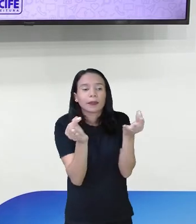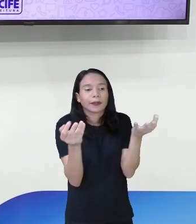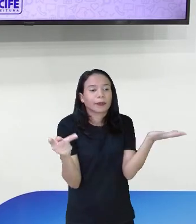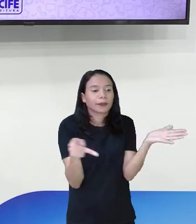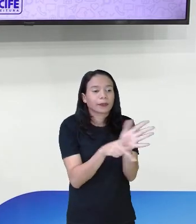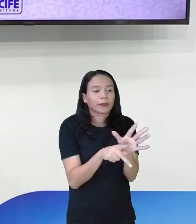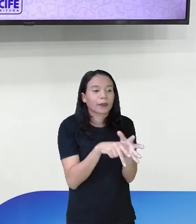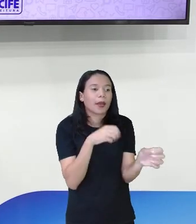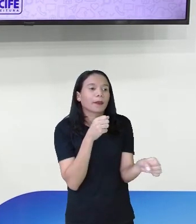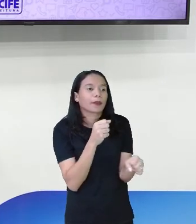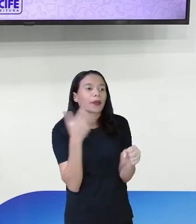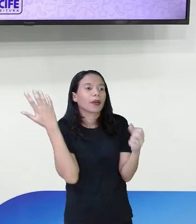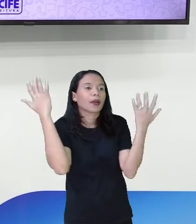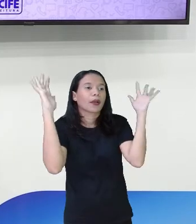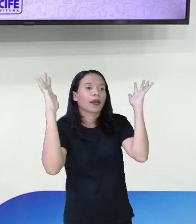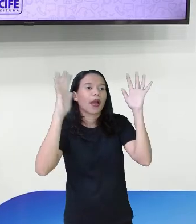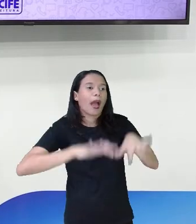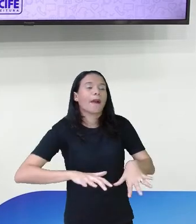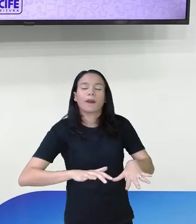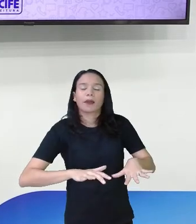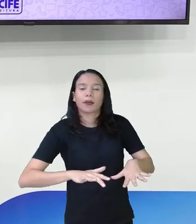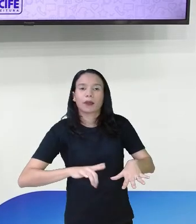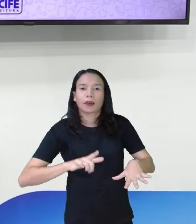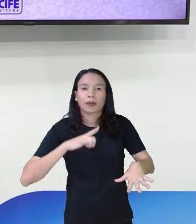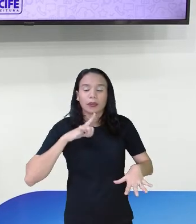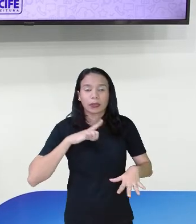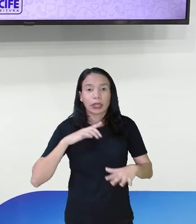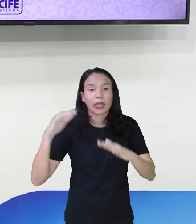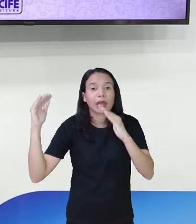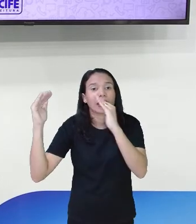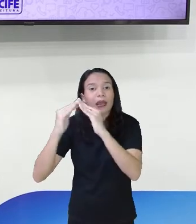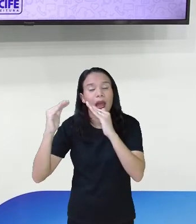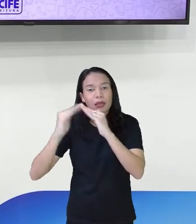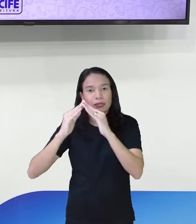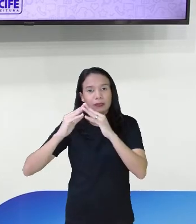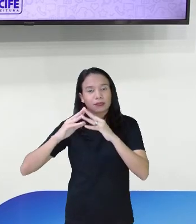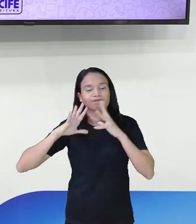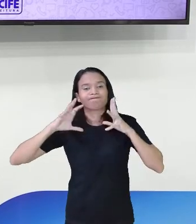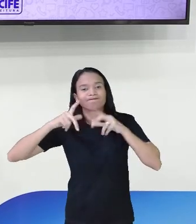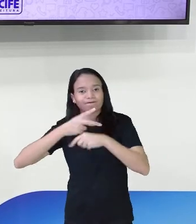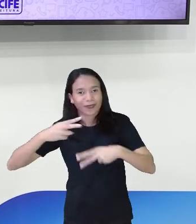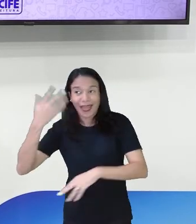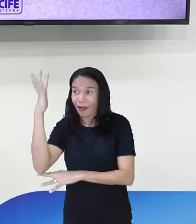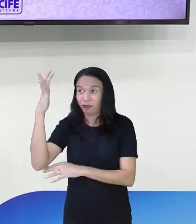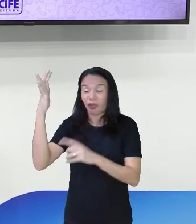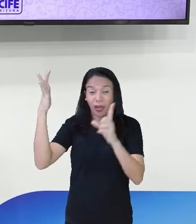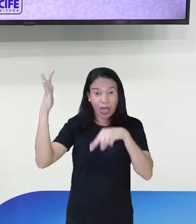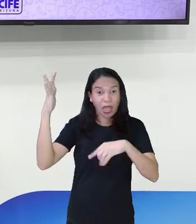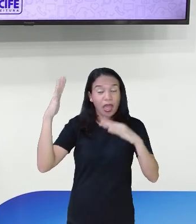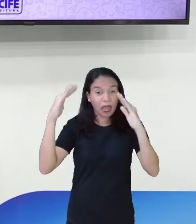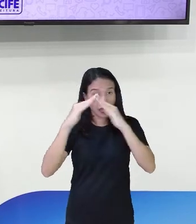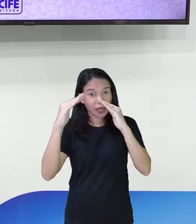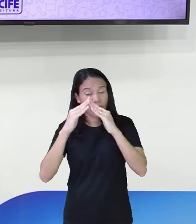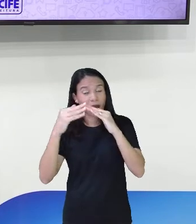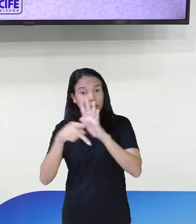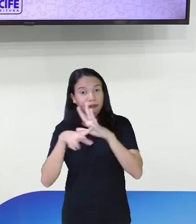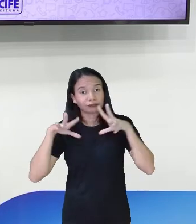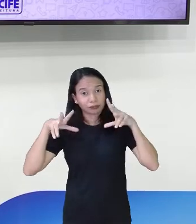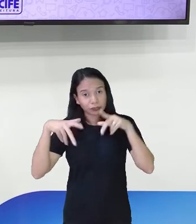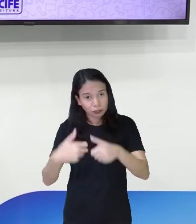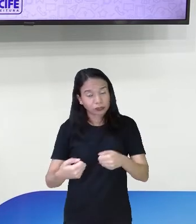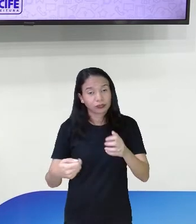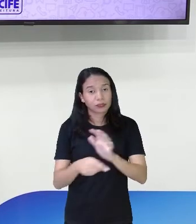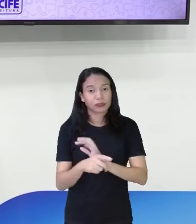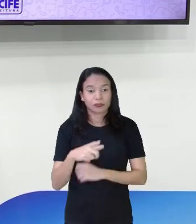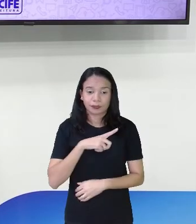tirando as plantas do local, estamos tirando a casa de alguns animais, a alimentação, inclusive essa questão de extinto